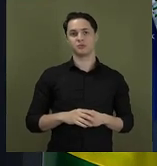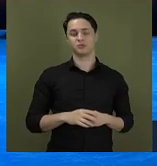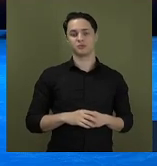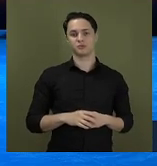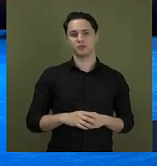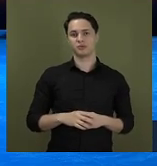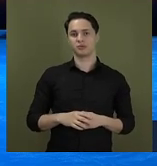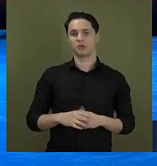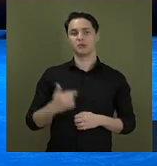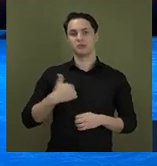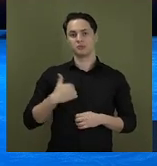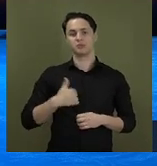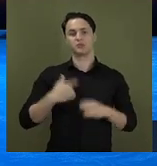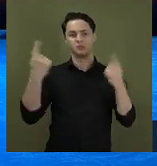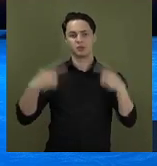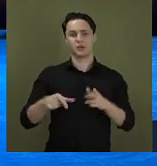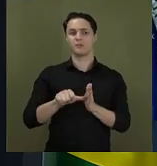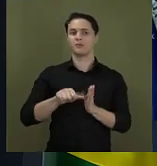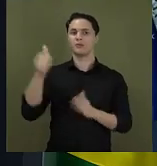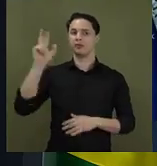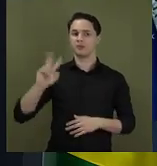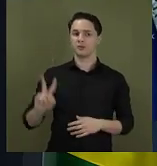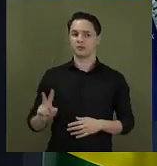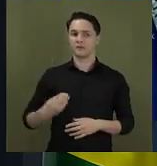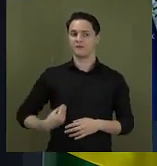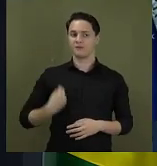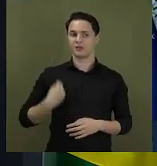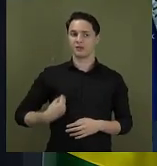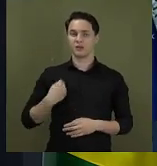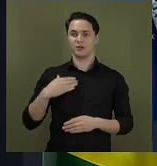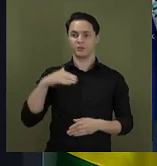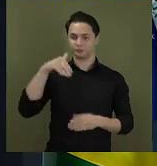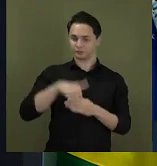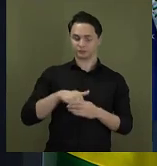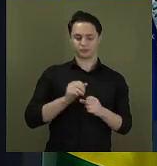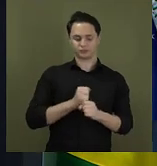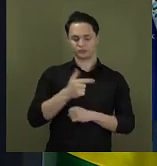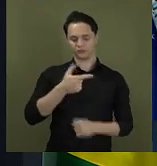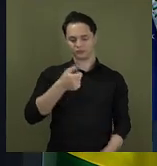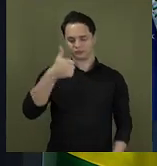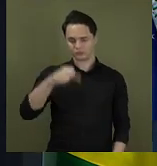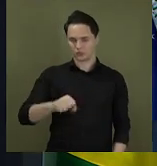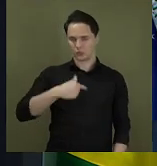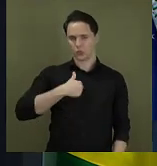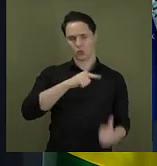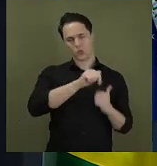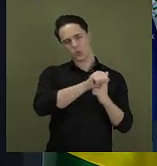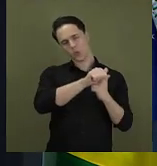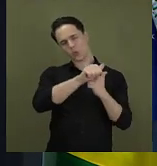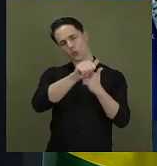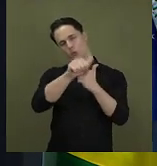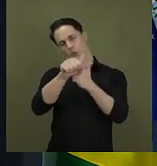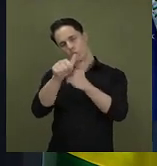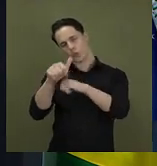que me levaram a disputar pela primeira vez na vida uma eleição em 2018. Eu acompanhava cada fase